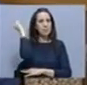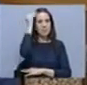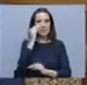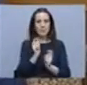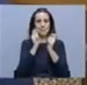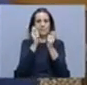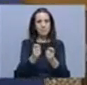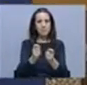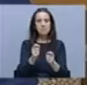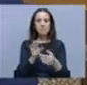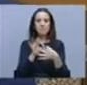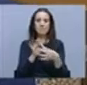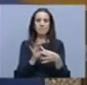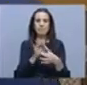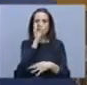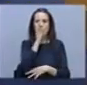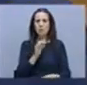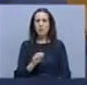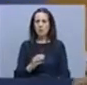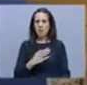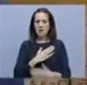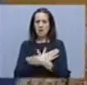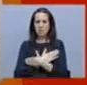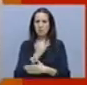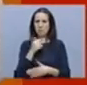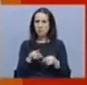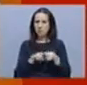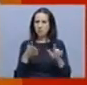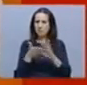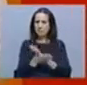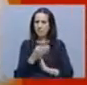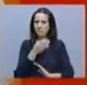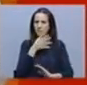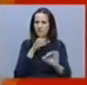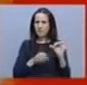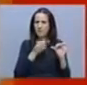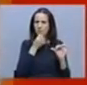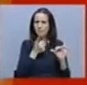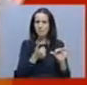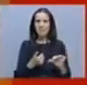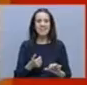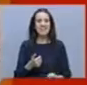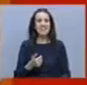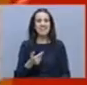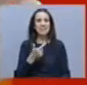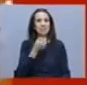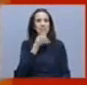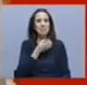ligadas intimamente àquela cerejeira. Bom, amigo, devia para a política, porque fala muito bem. Não, e é muito simpático, muito simpático. Exatamente. Então vamos aqui